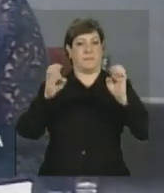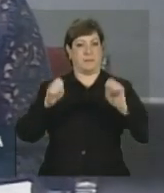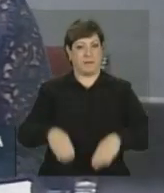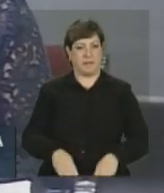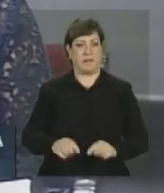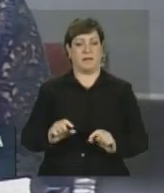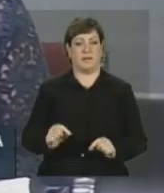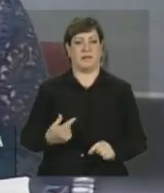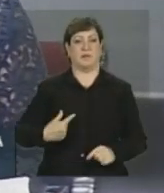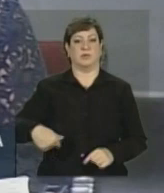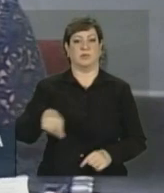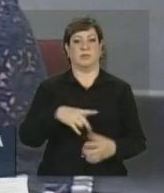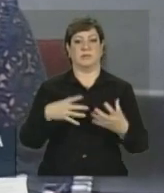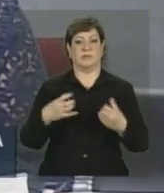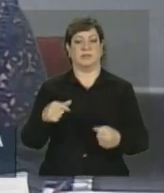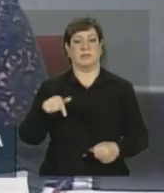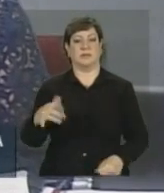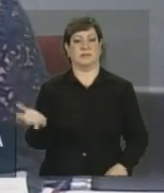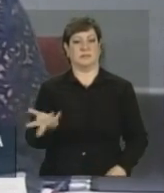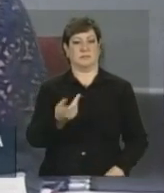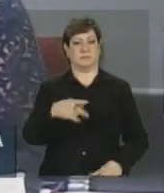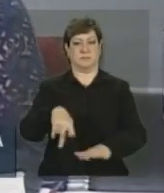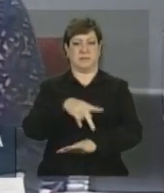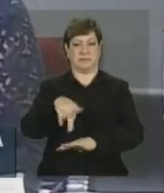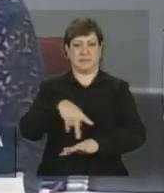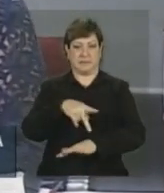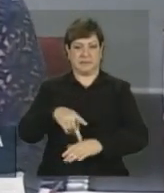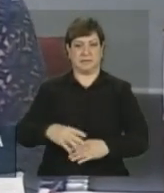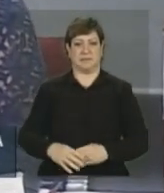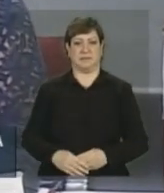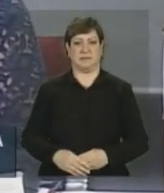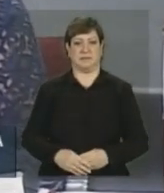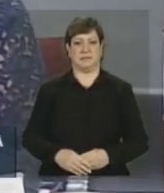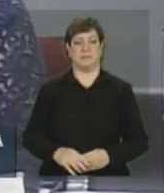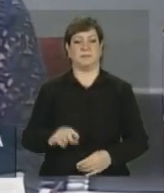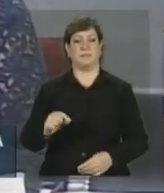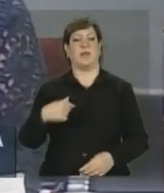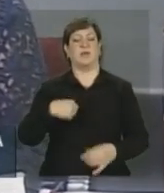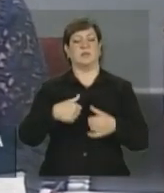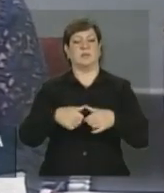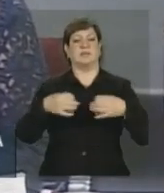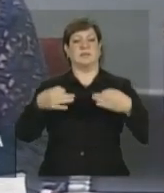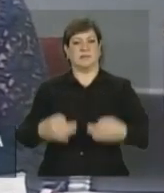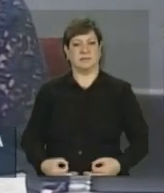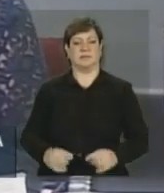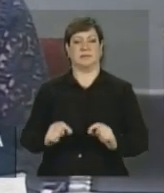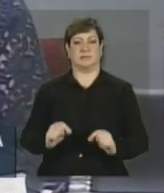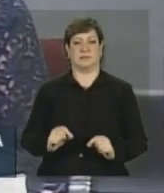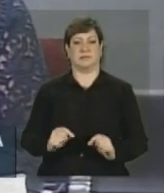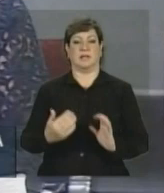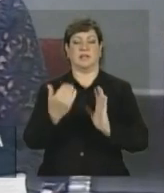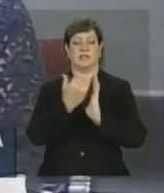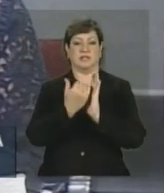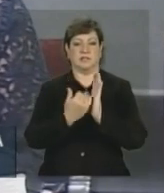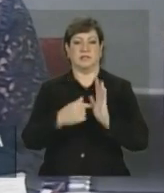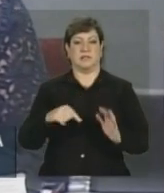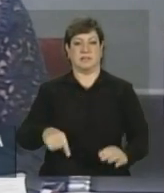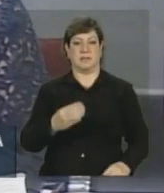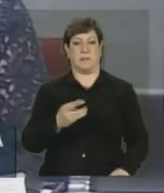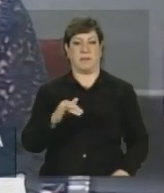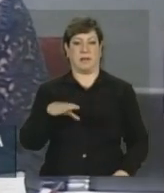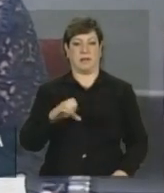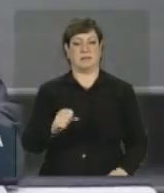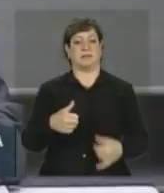que nos receberam nesse fascinante país. Eu estou certa de que a agenda que o BRICS está